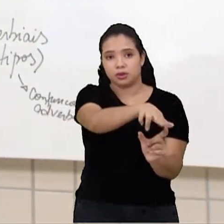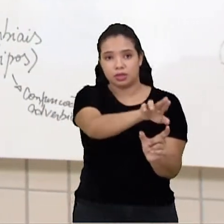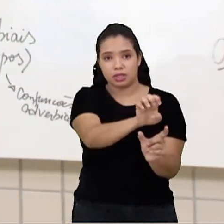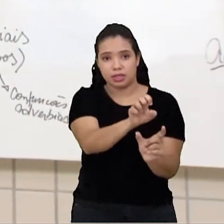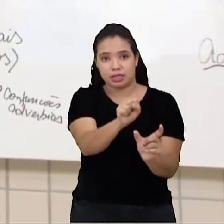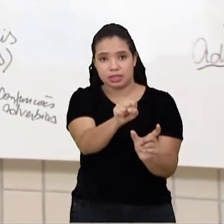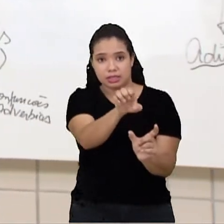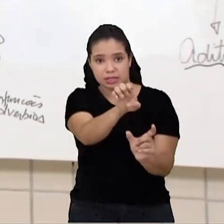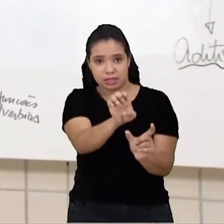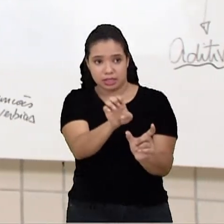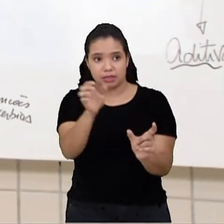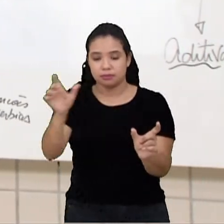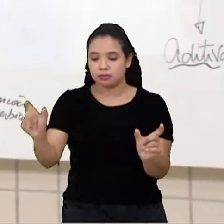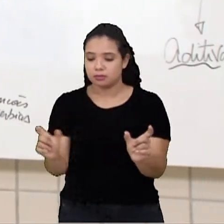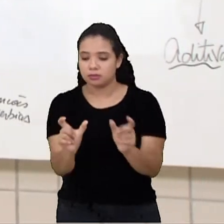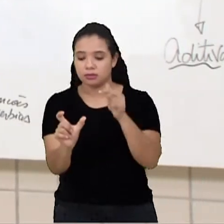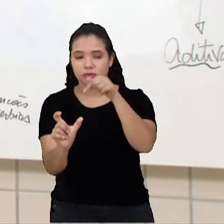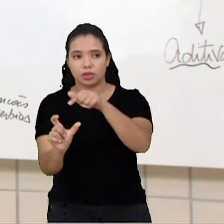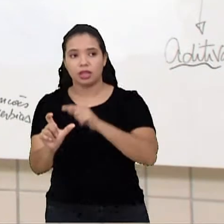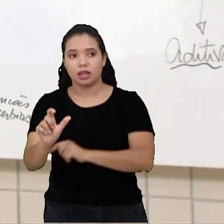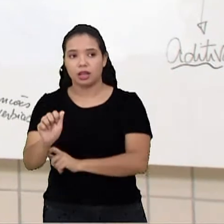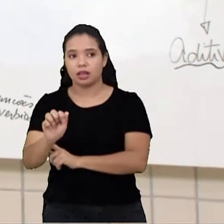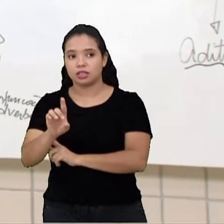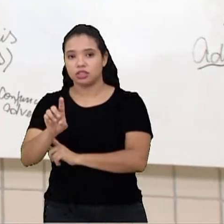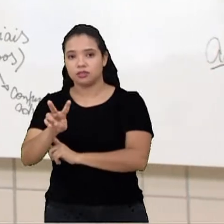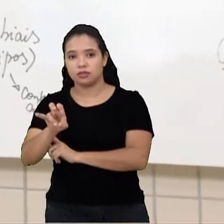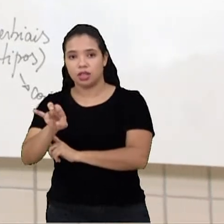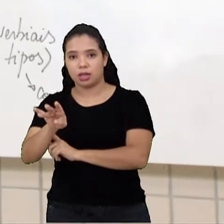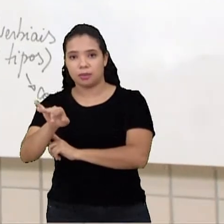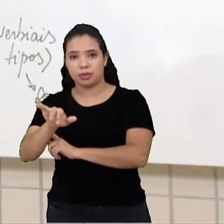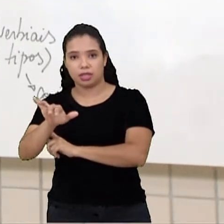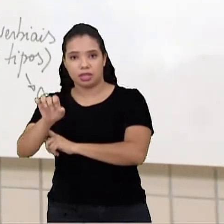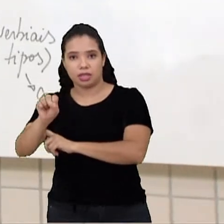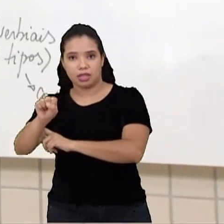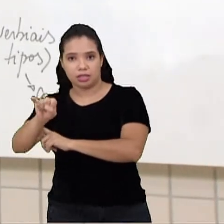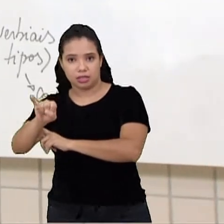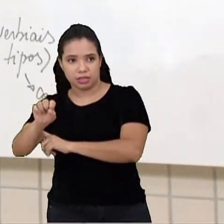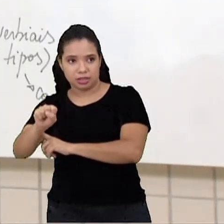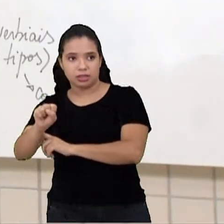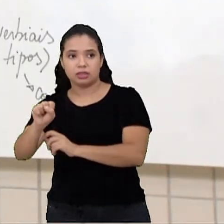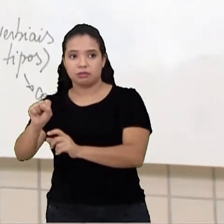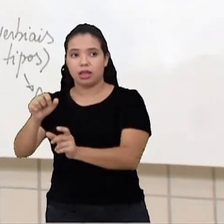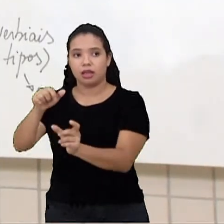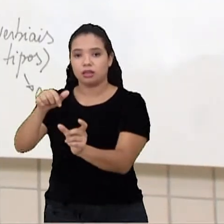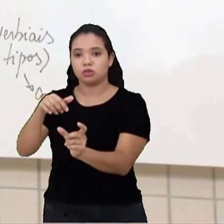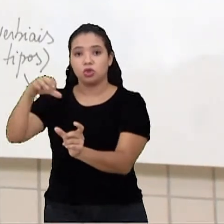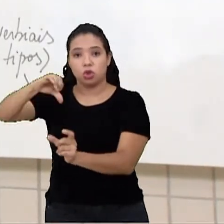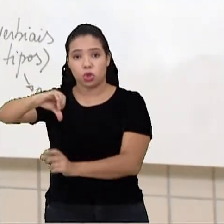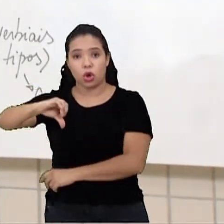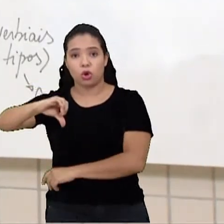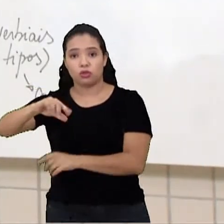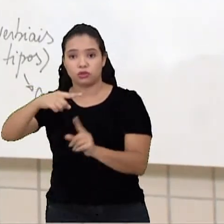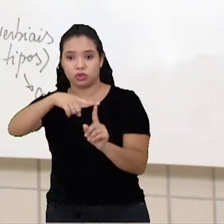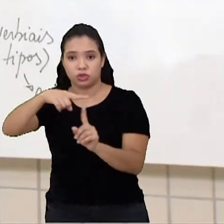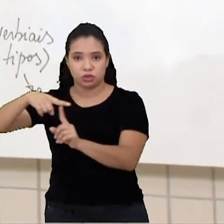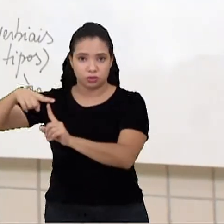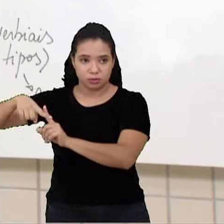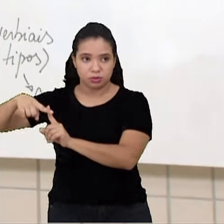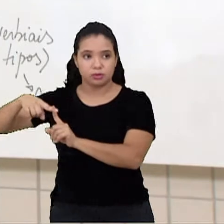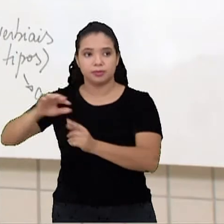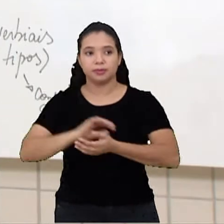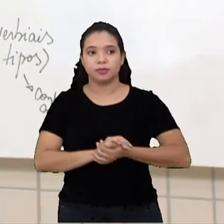as adverbiais que são ligadas por conjunções adverbiais. Mas nesta teleaula nós vamos conhecer, nós vamos estudar